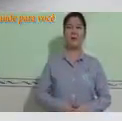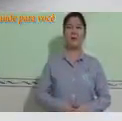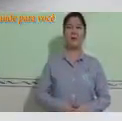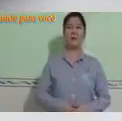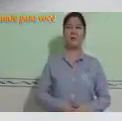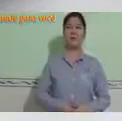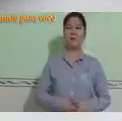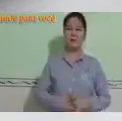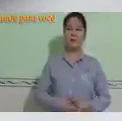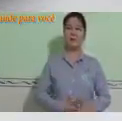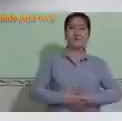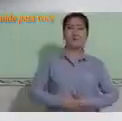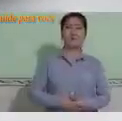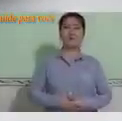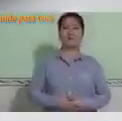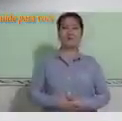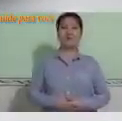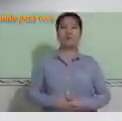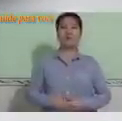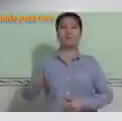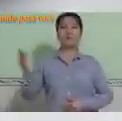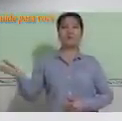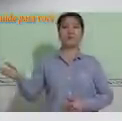Esta doença, vírgula,